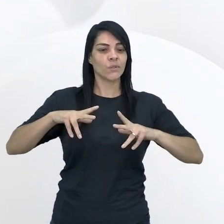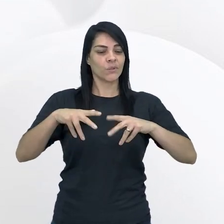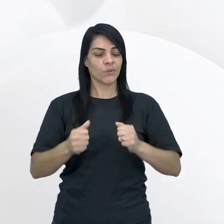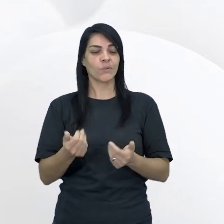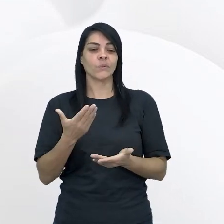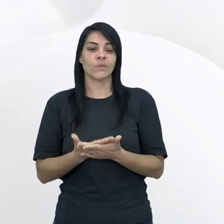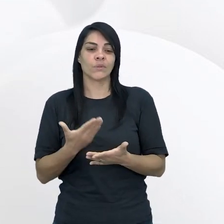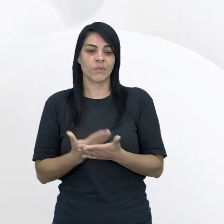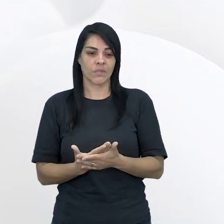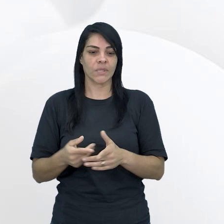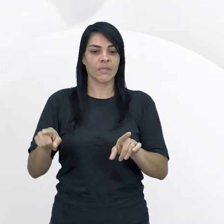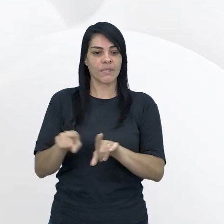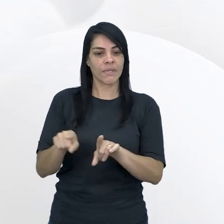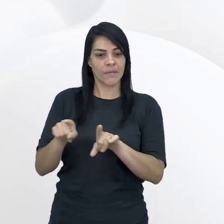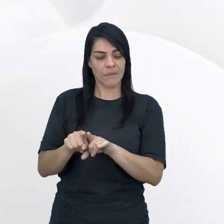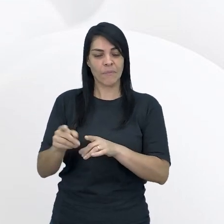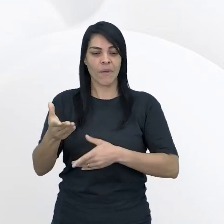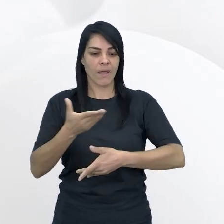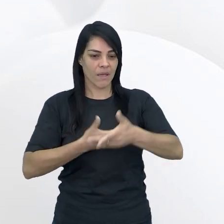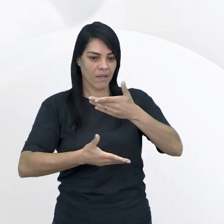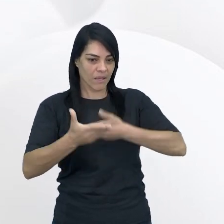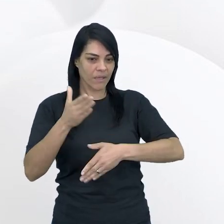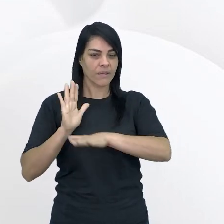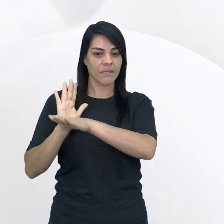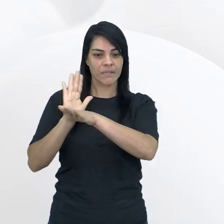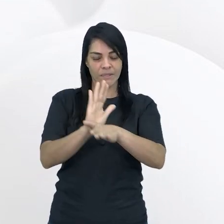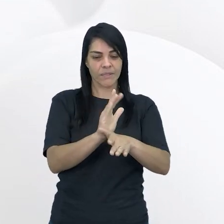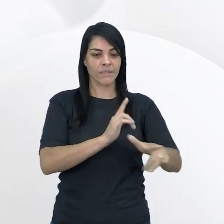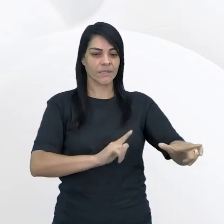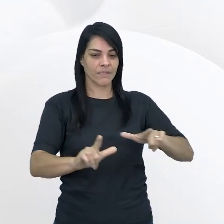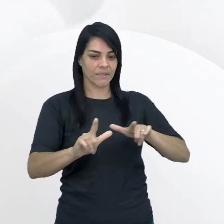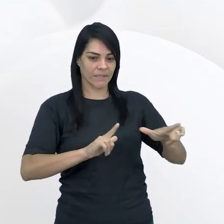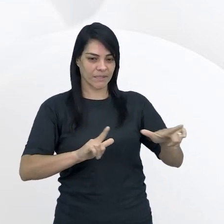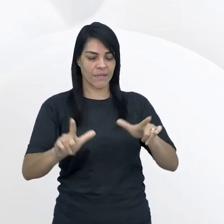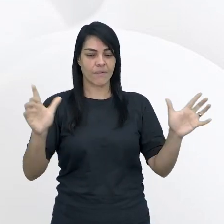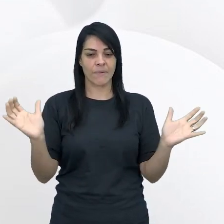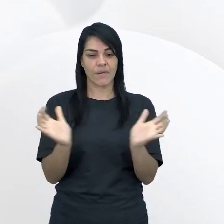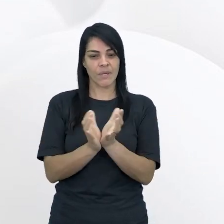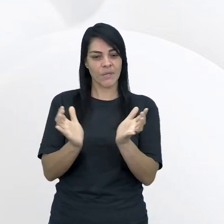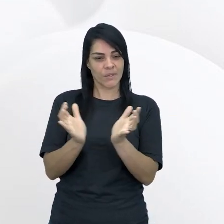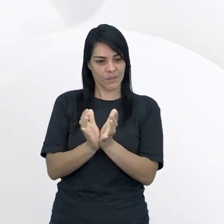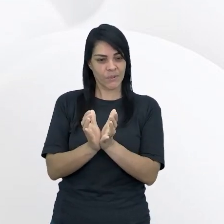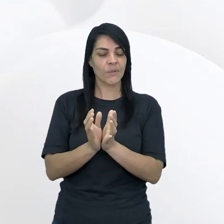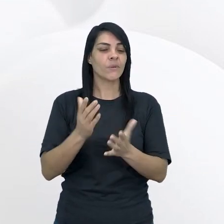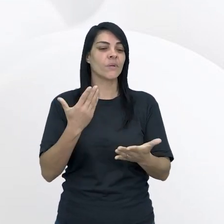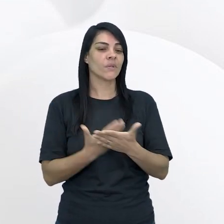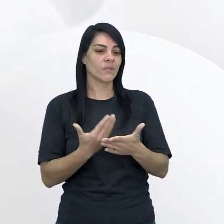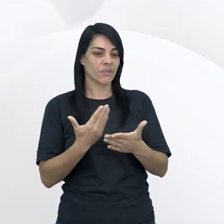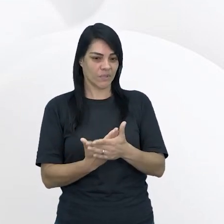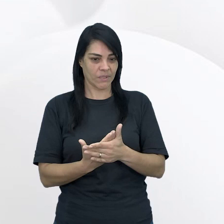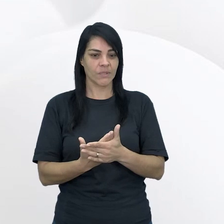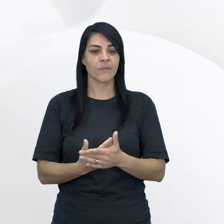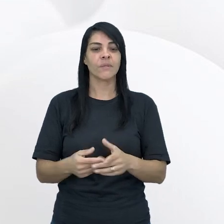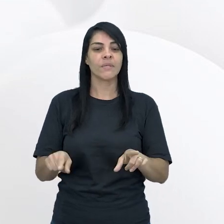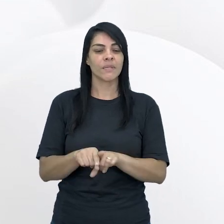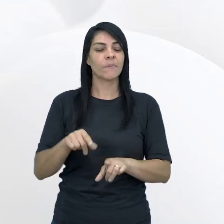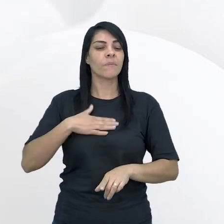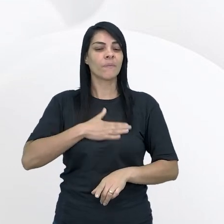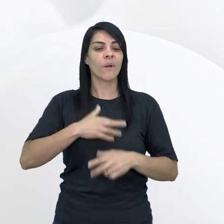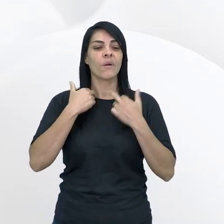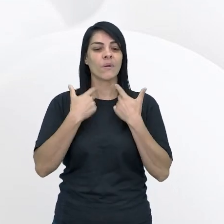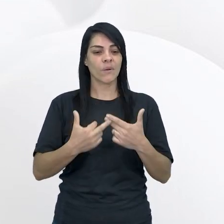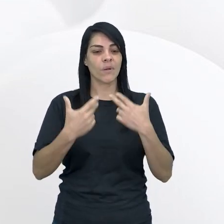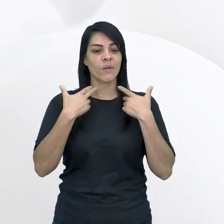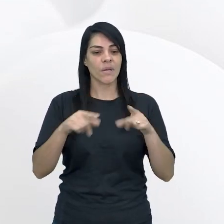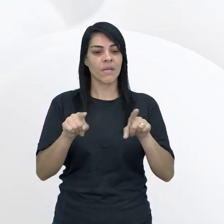estudantes, favorecer a colaboração e o trabalho em grupos dos estudantes, promover o gosto pelo idioma, sempre, né? E ampliar